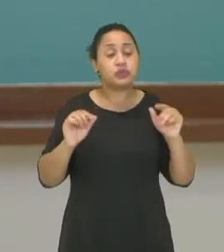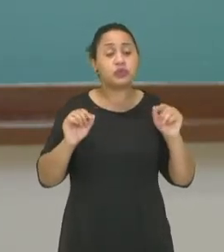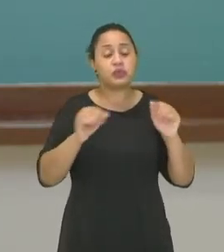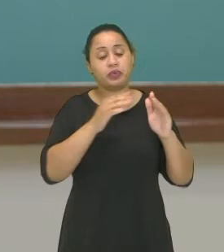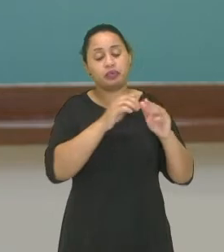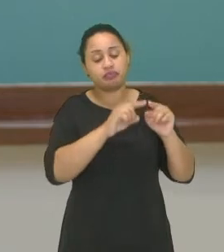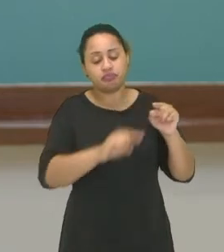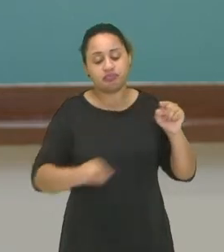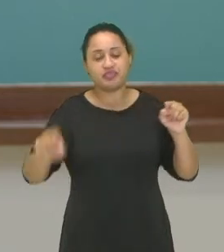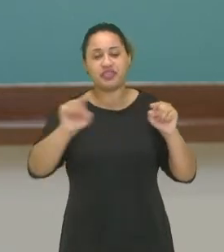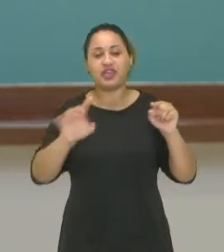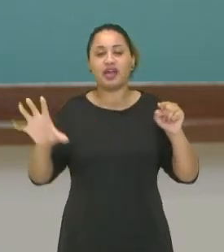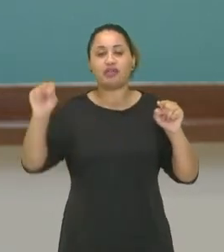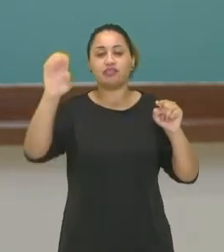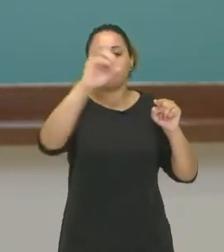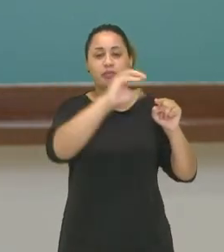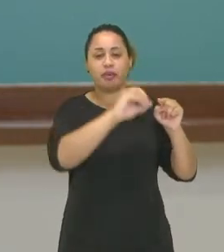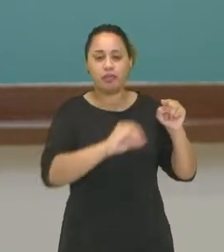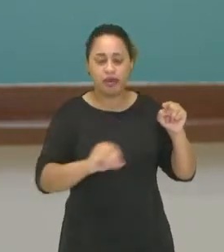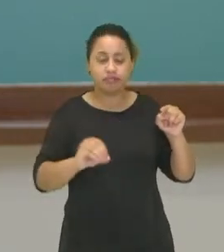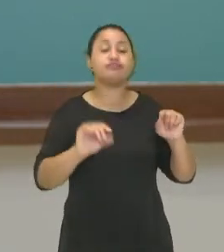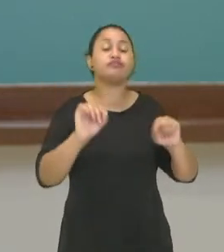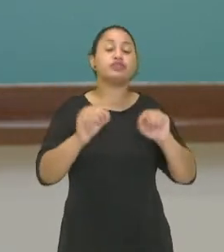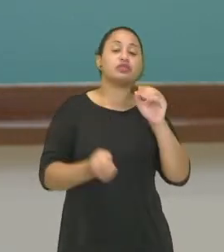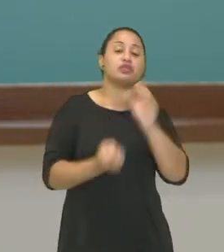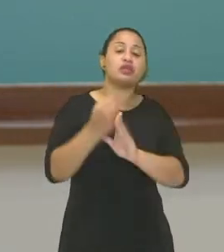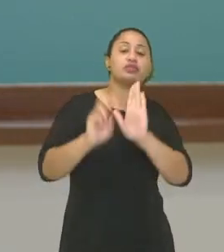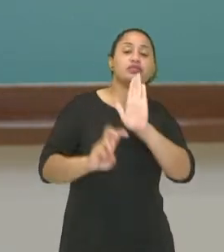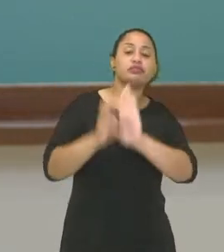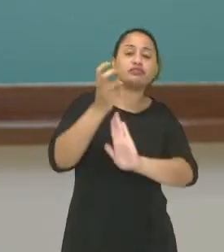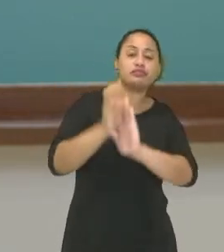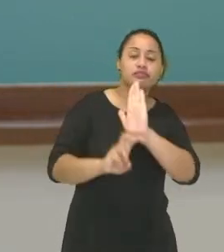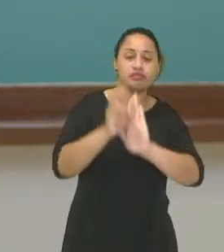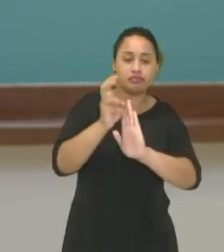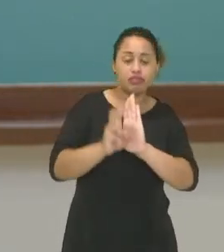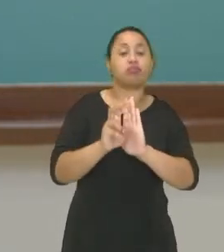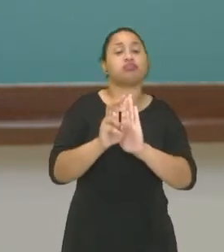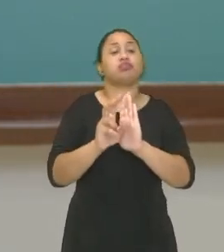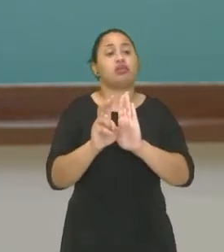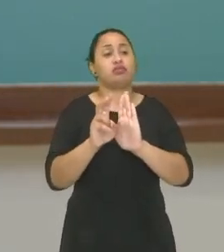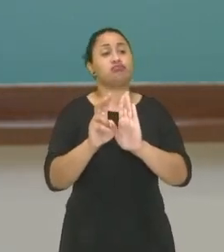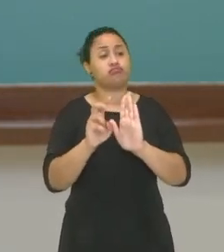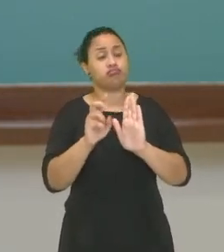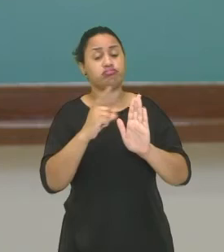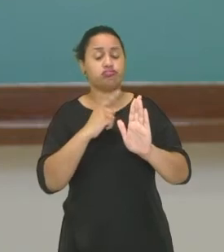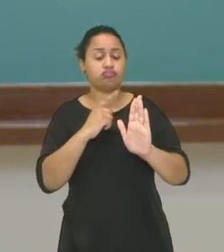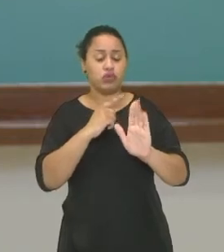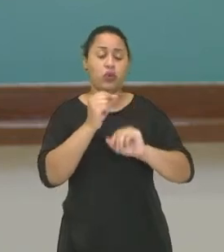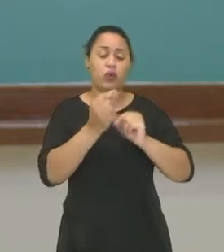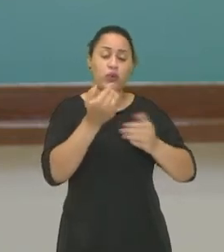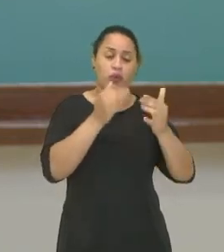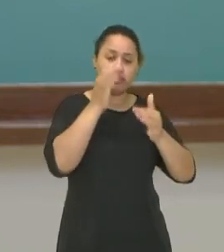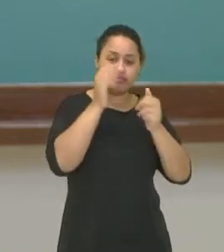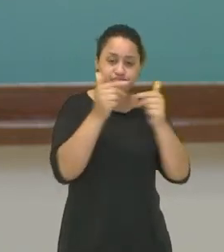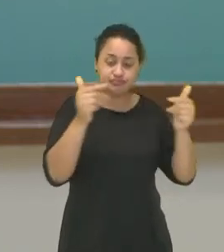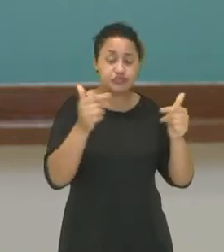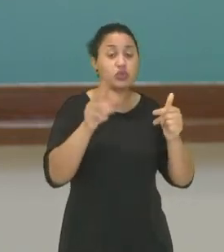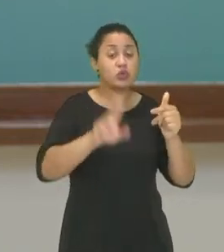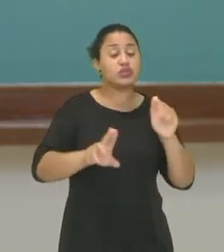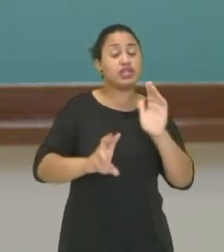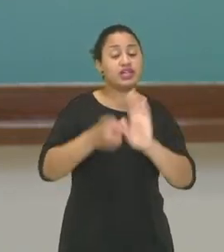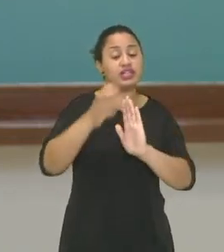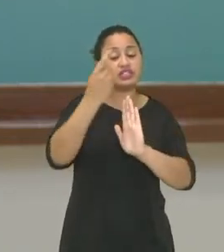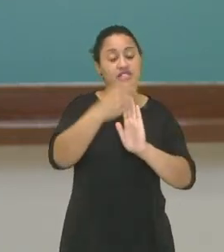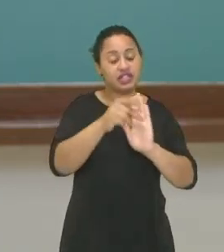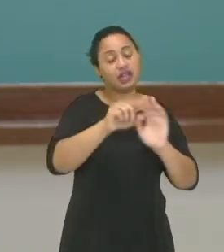cadeias alimentares, em produção de energia pelos seres autótrofos, eles utilizam essa energia para eles, passam